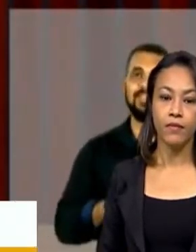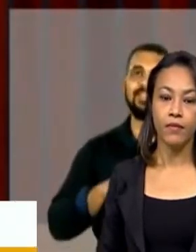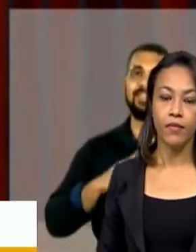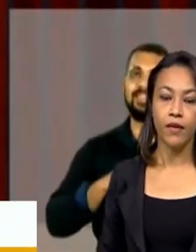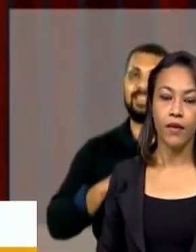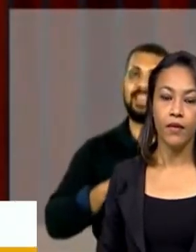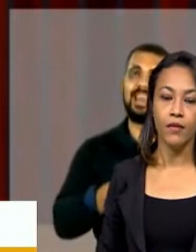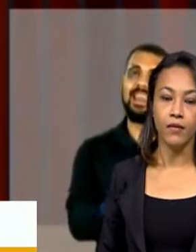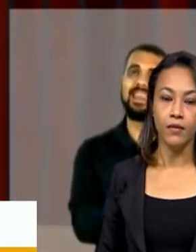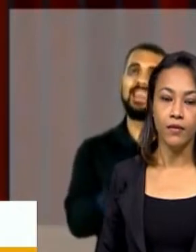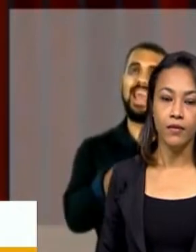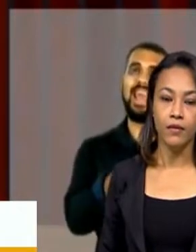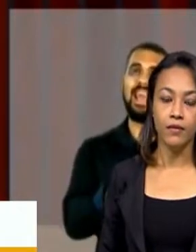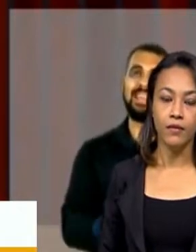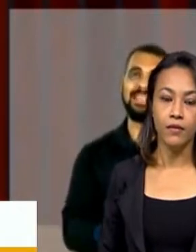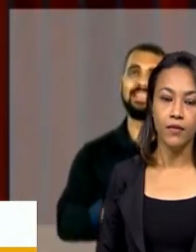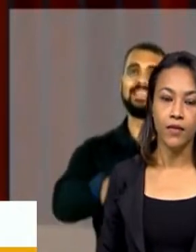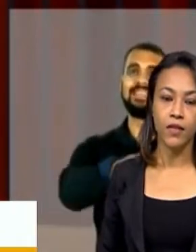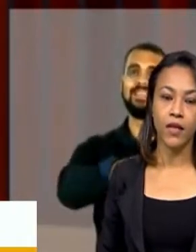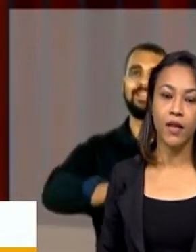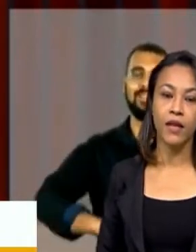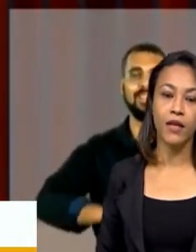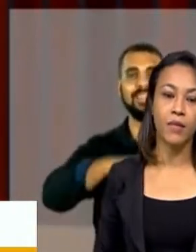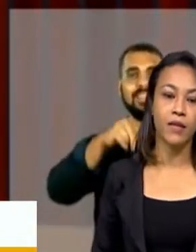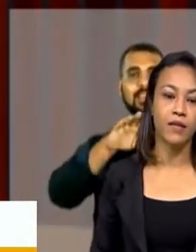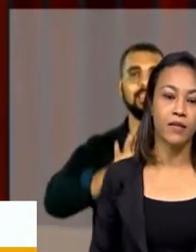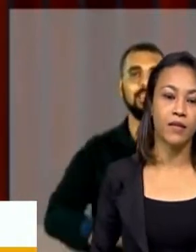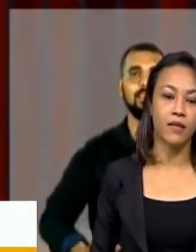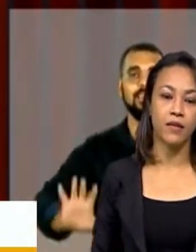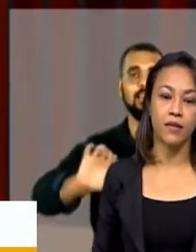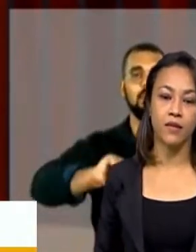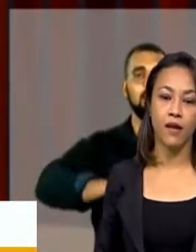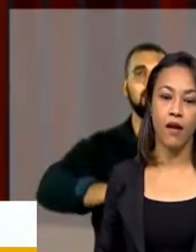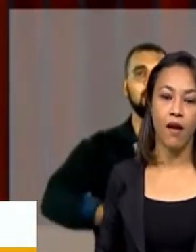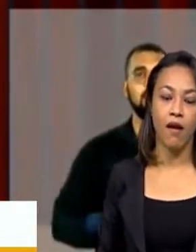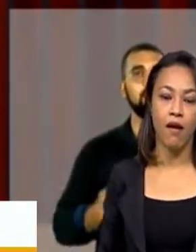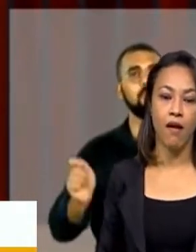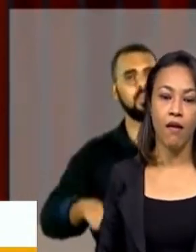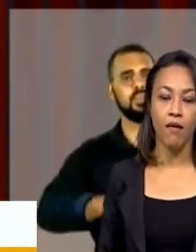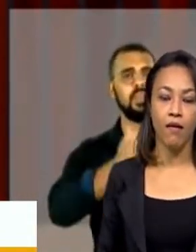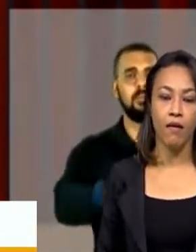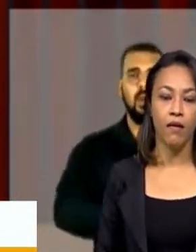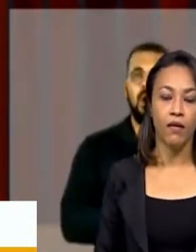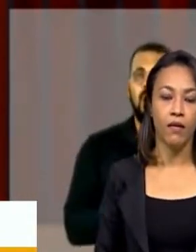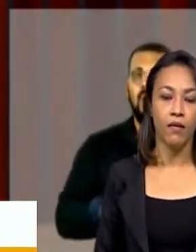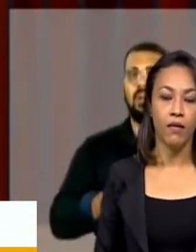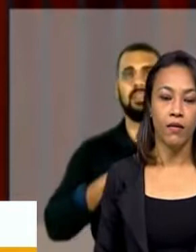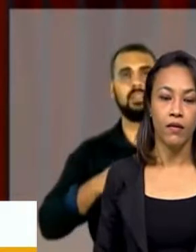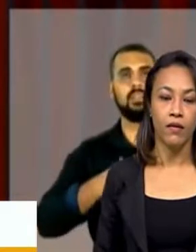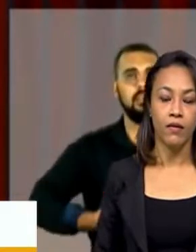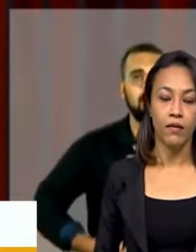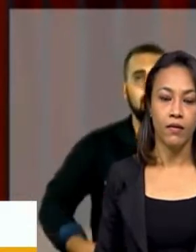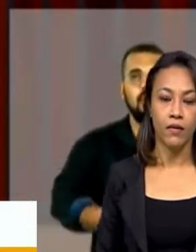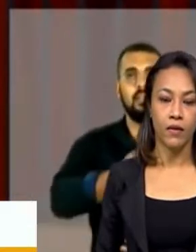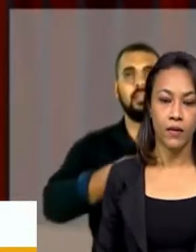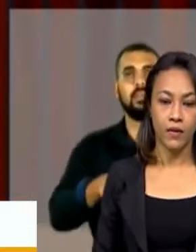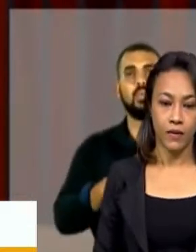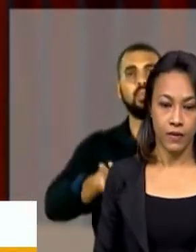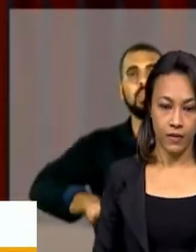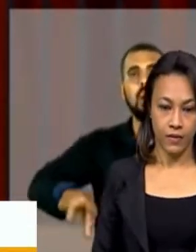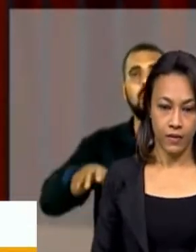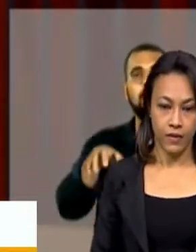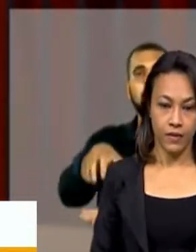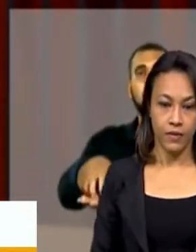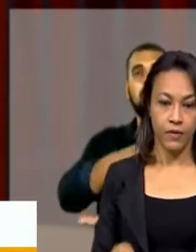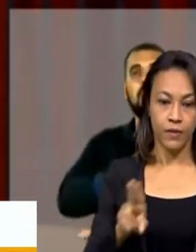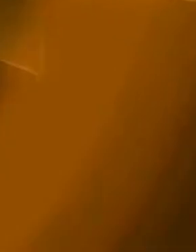nosso DNI, nosso documento nacional de identidade, para prestação de serviços, para as transações, para o uso dos serviços públicos.